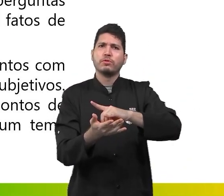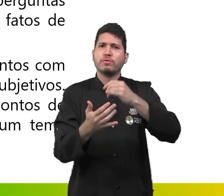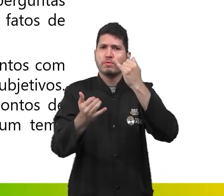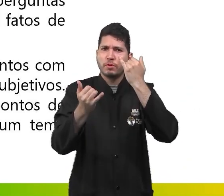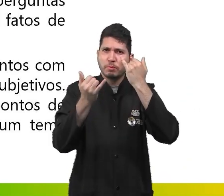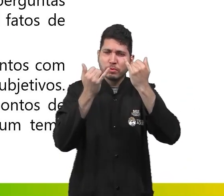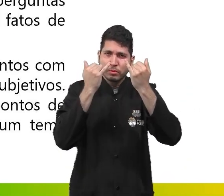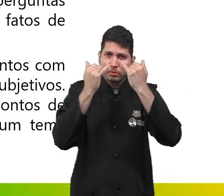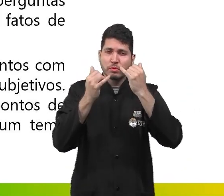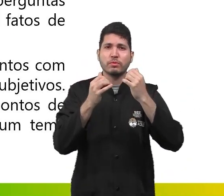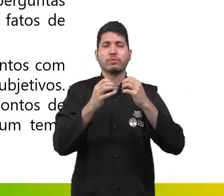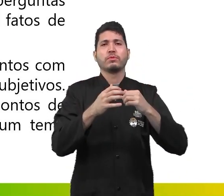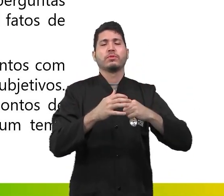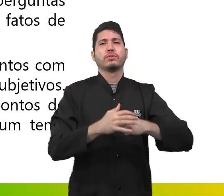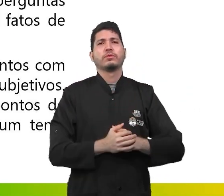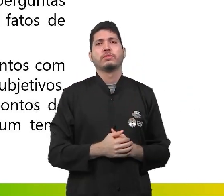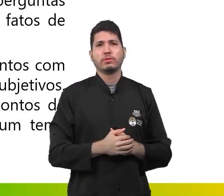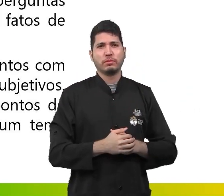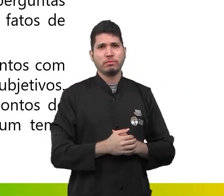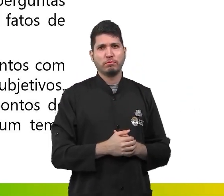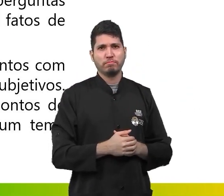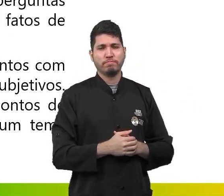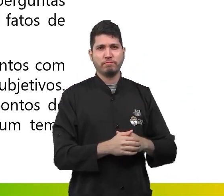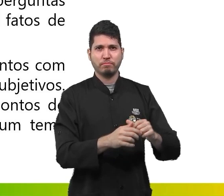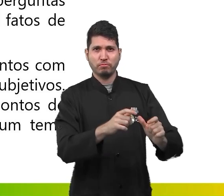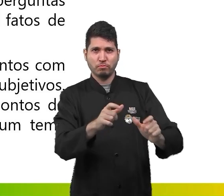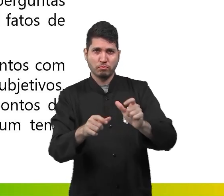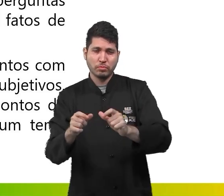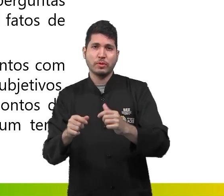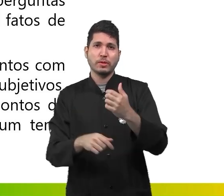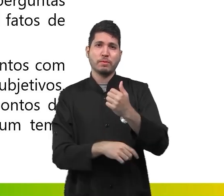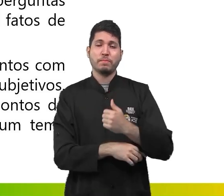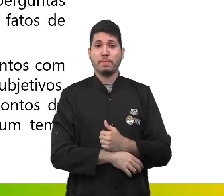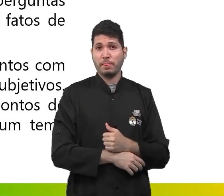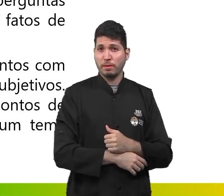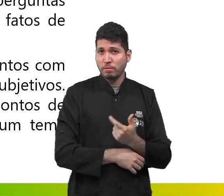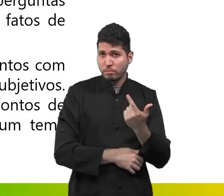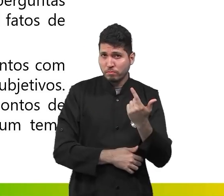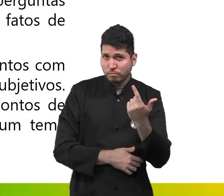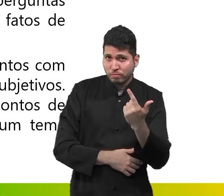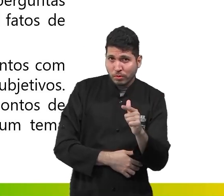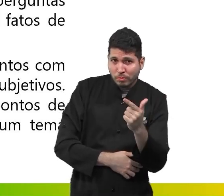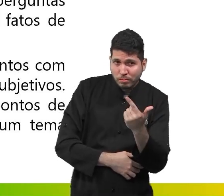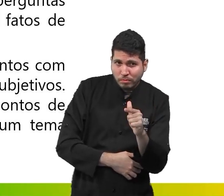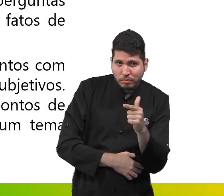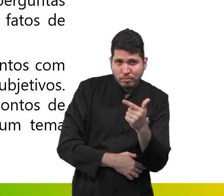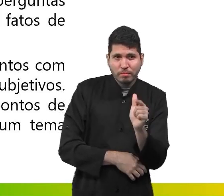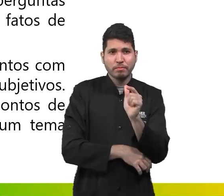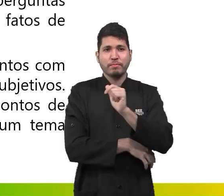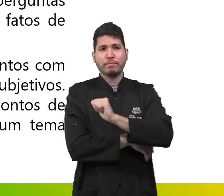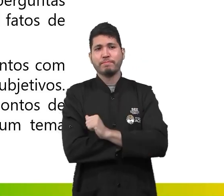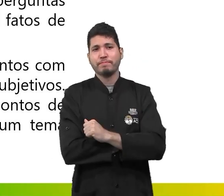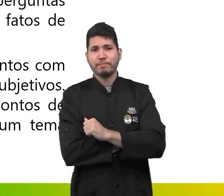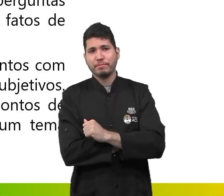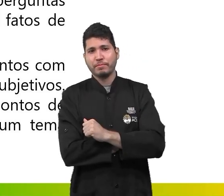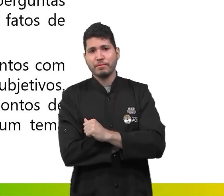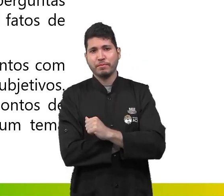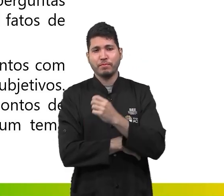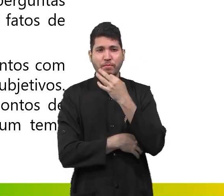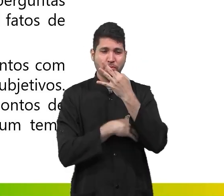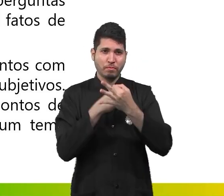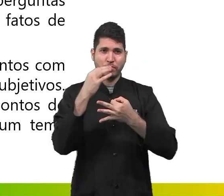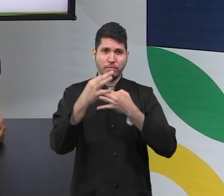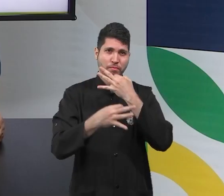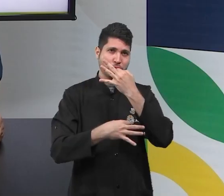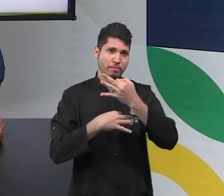da coletividade. Sem incluir opiniões, olha aí, sem. Então, galera, essa resposta aqui, ela